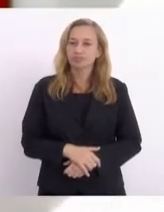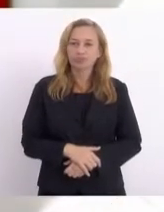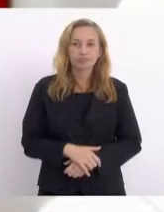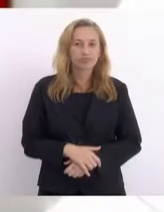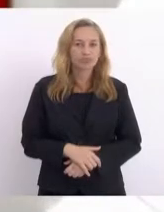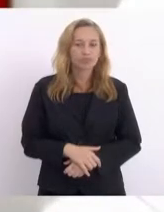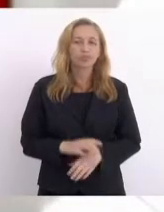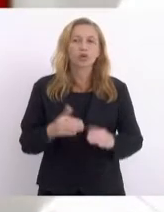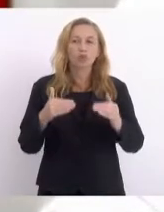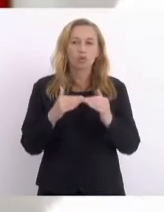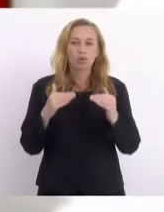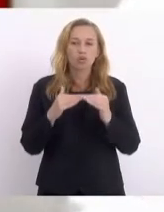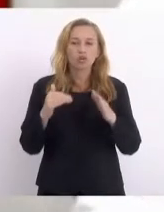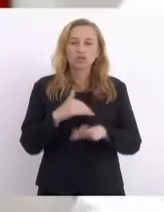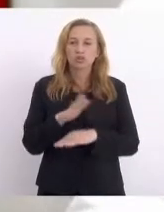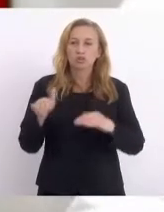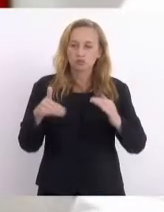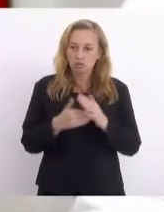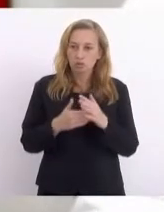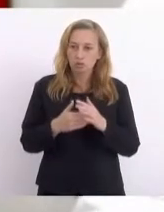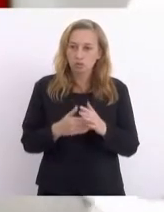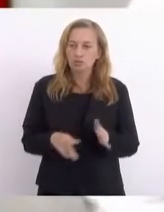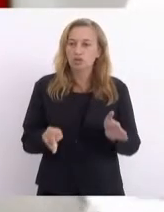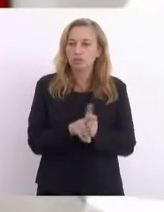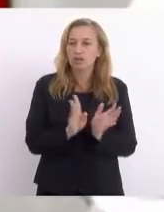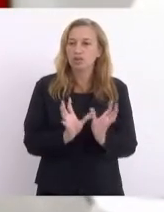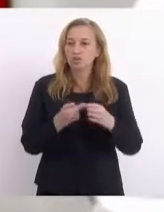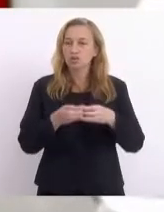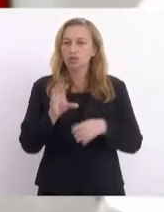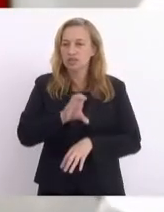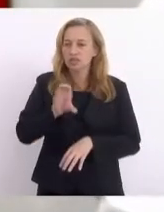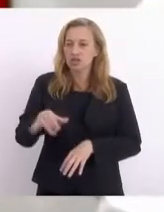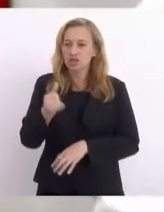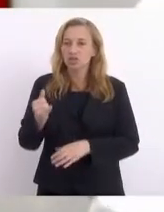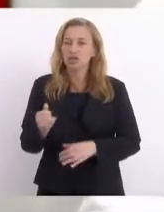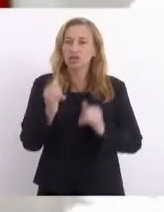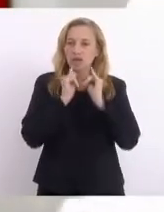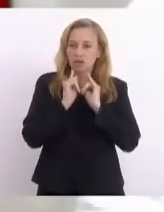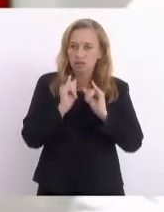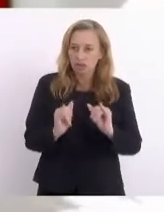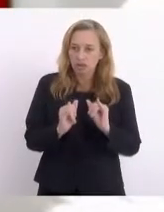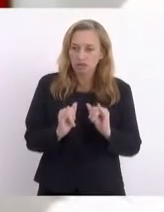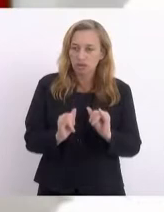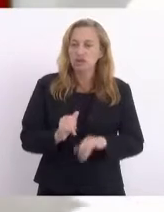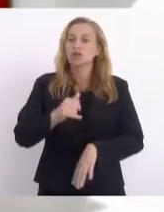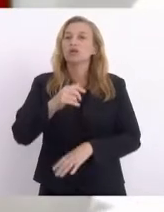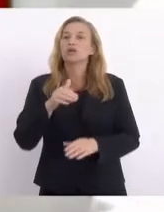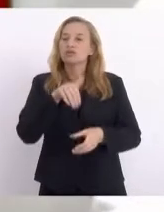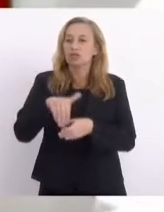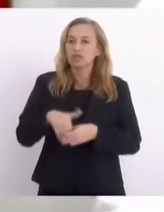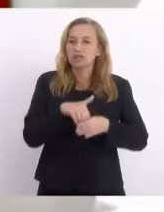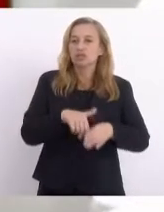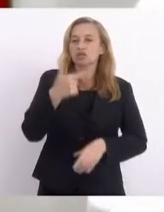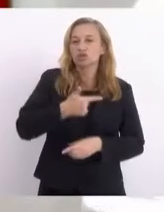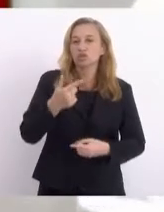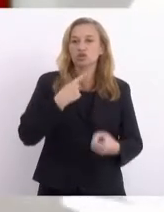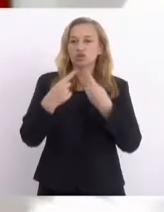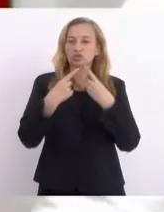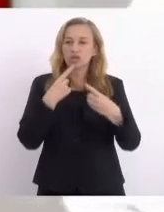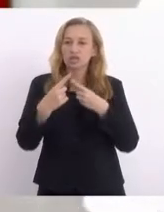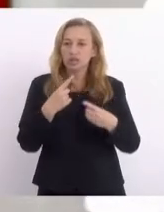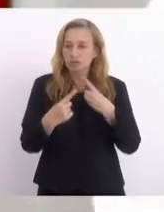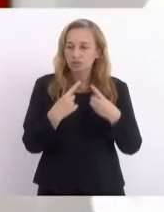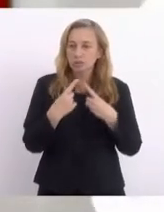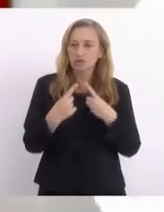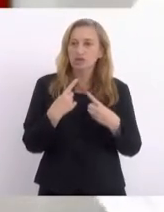consonância e concordância com os membros da CCJ. Anuncio, em transmutação ordinária, em votação, em segunda discussão, redação do